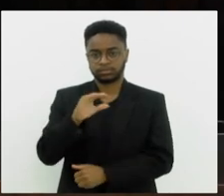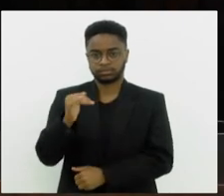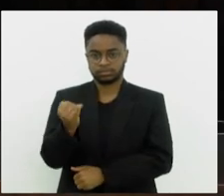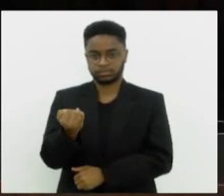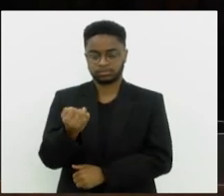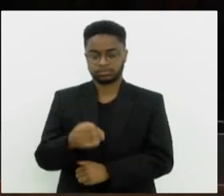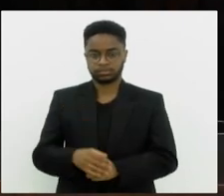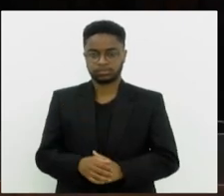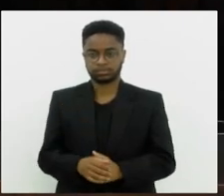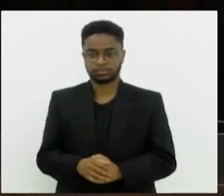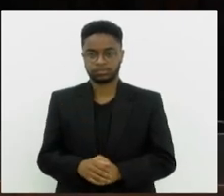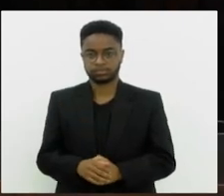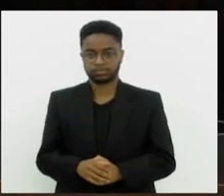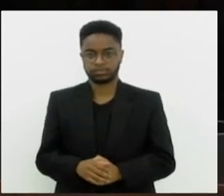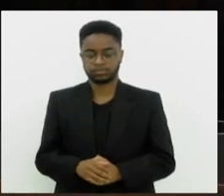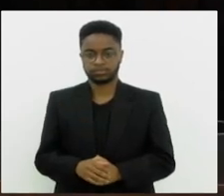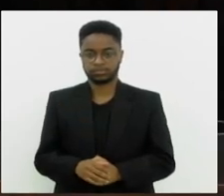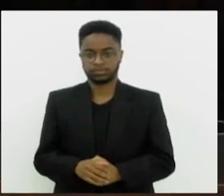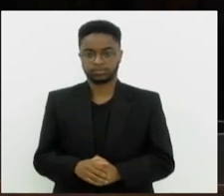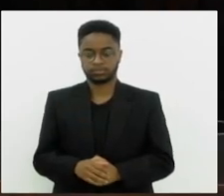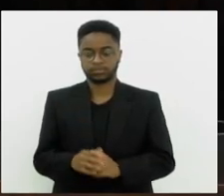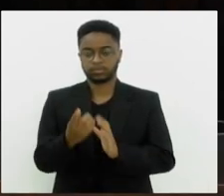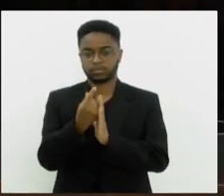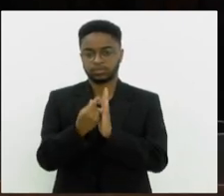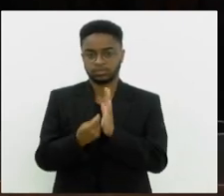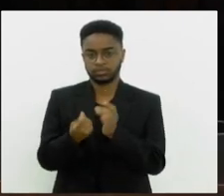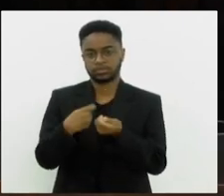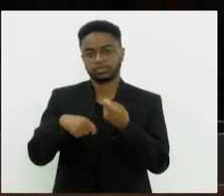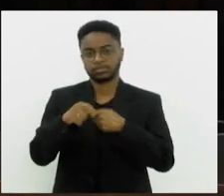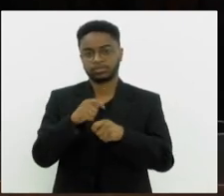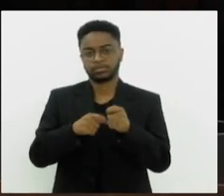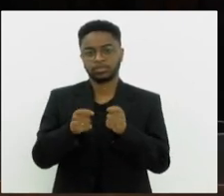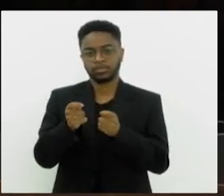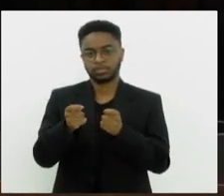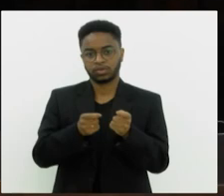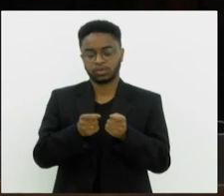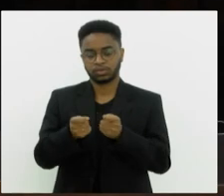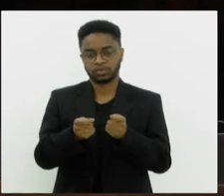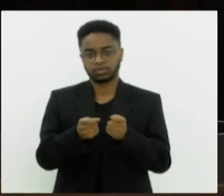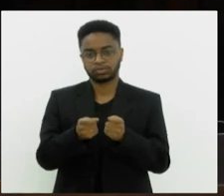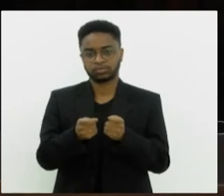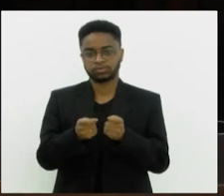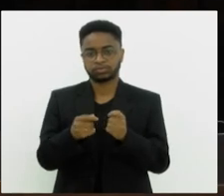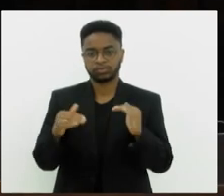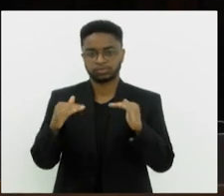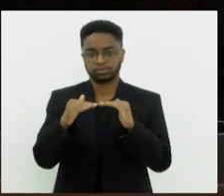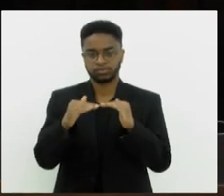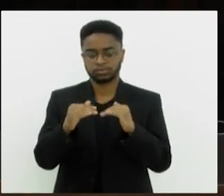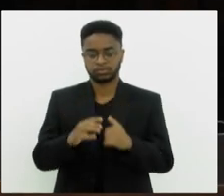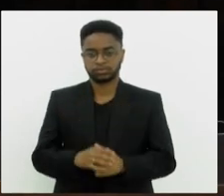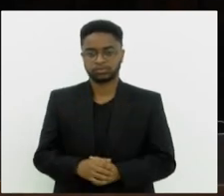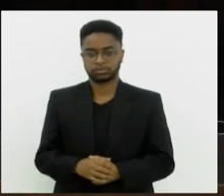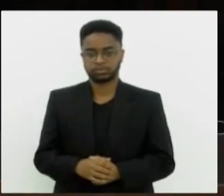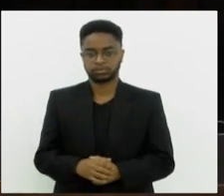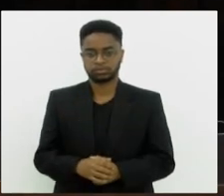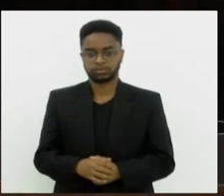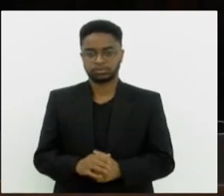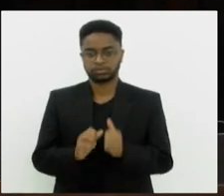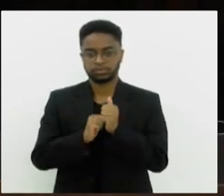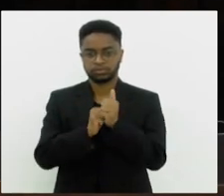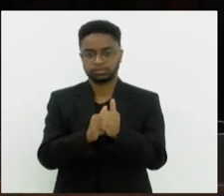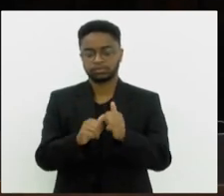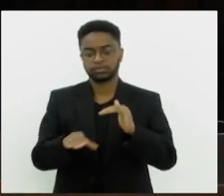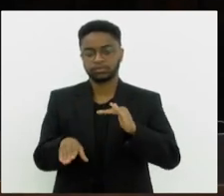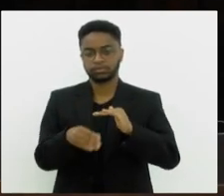de Constituição e Justiça, de Orçamento, Finança e Fiscalização Financeira e Controle favorável, com as emendas